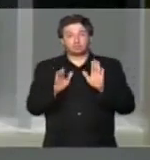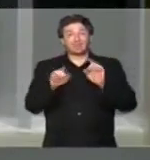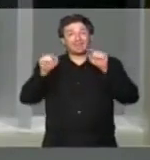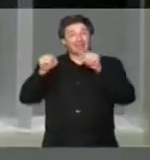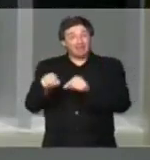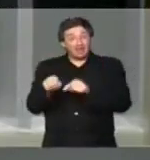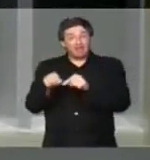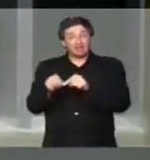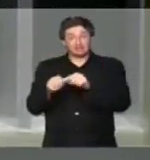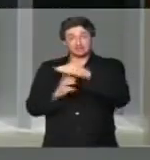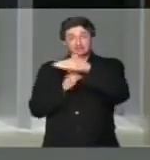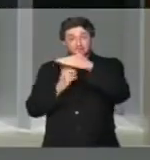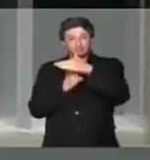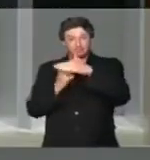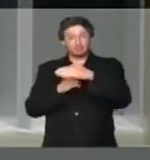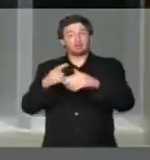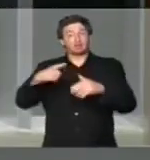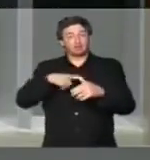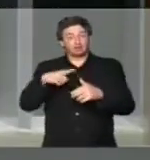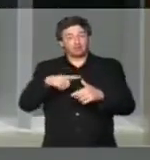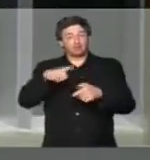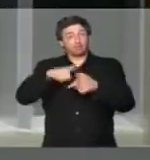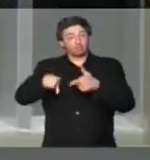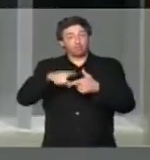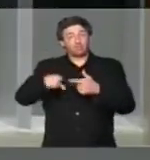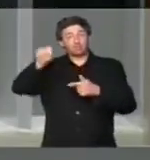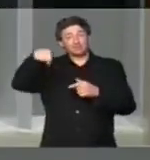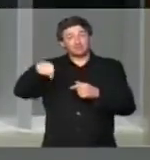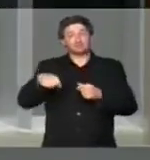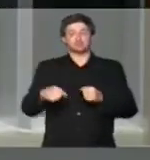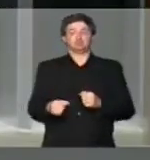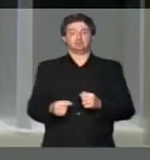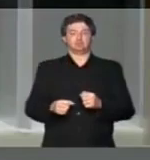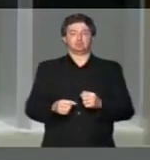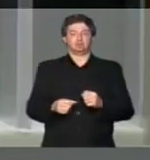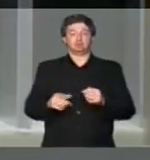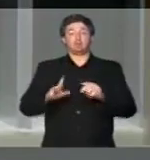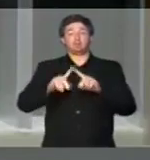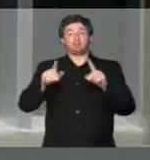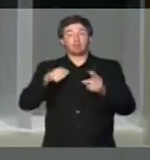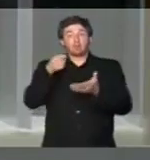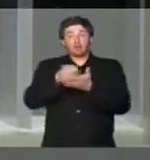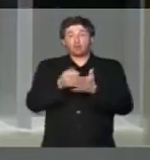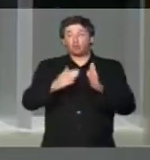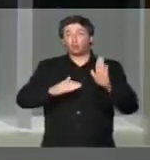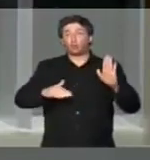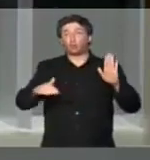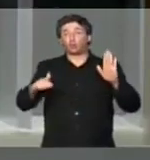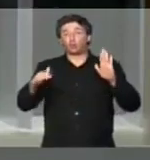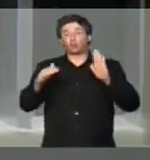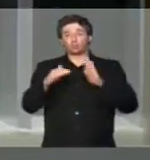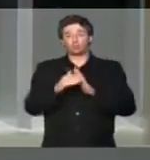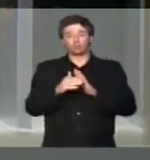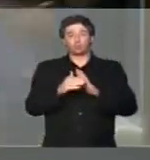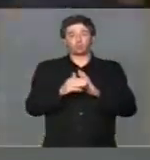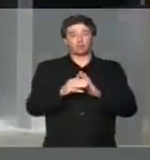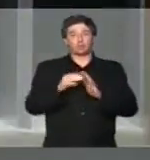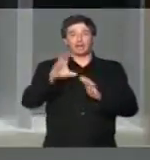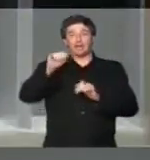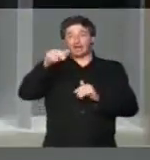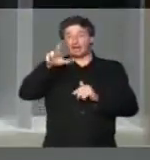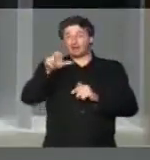ela realmente estava irregular todos os Pag que a câmara